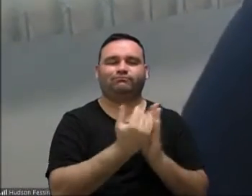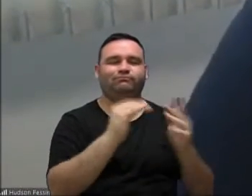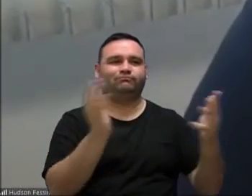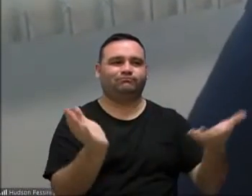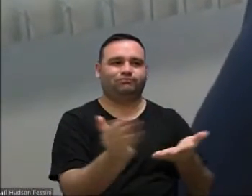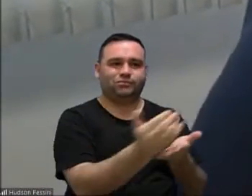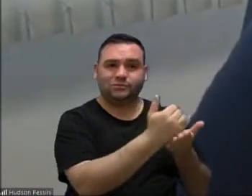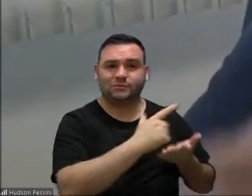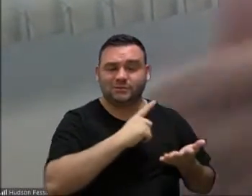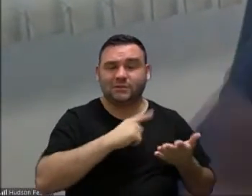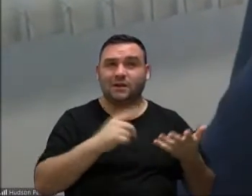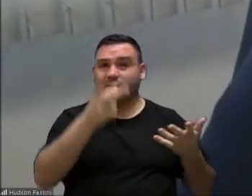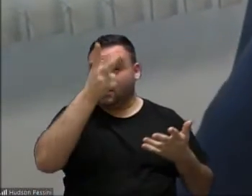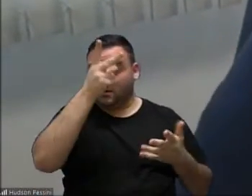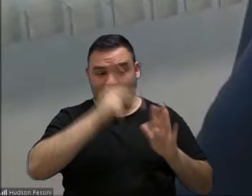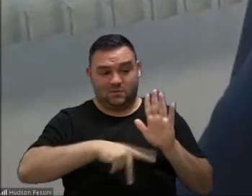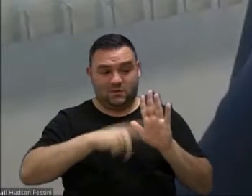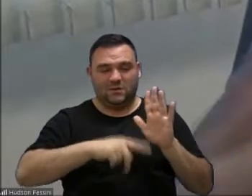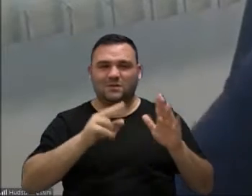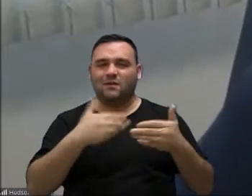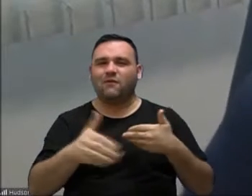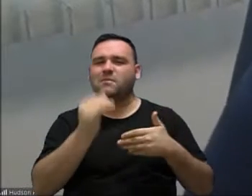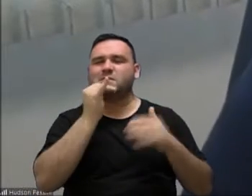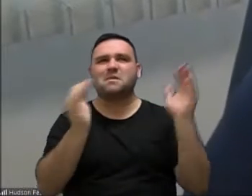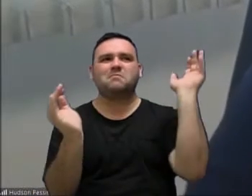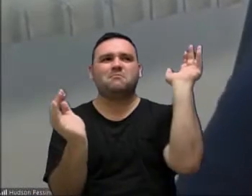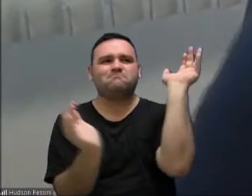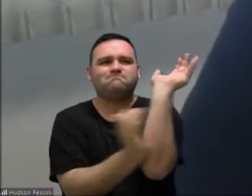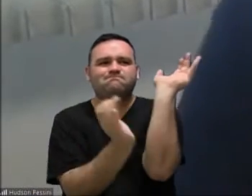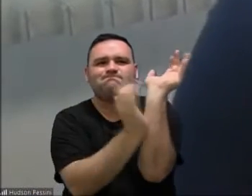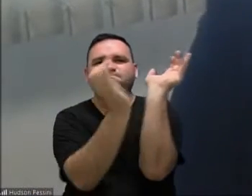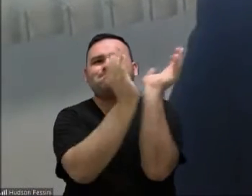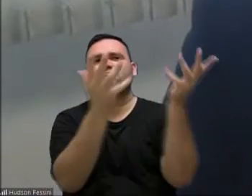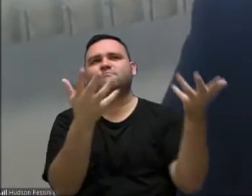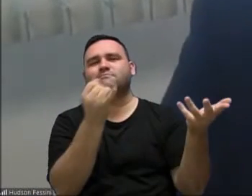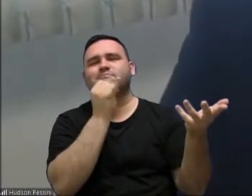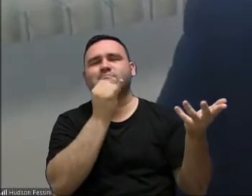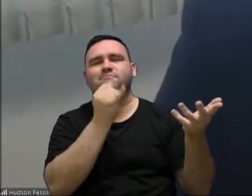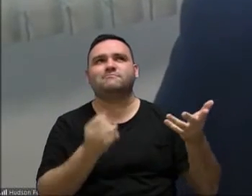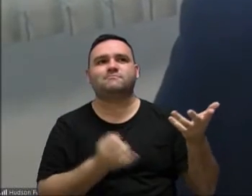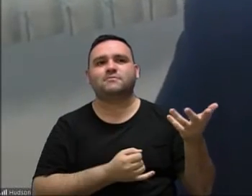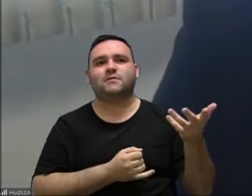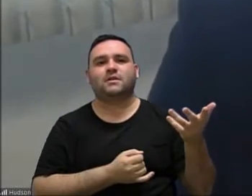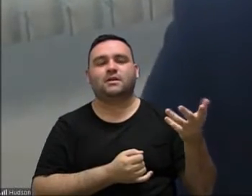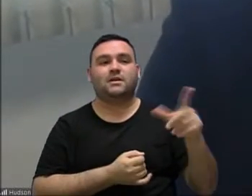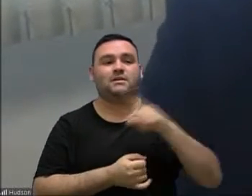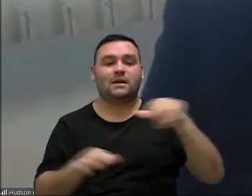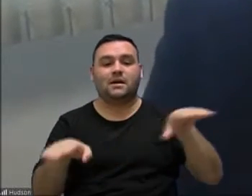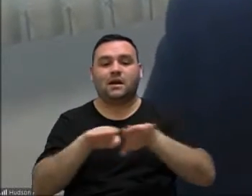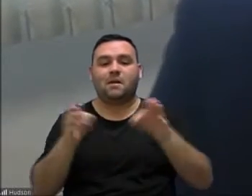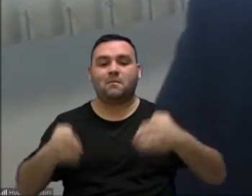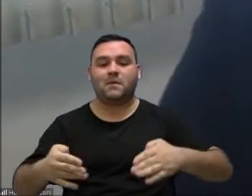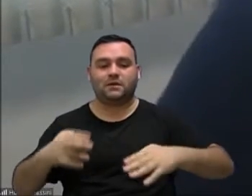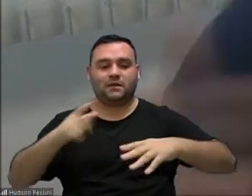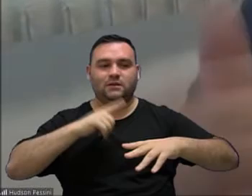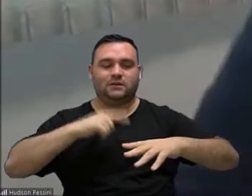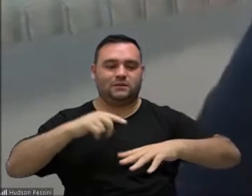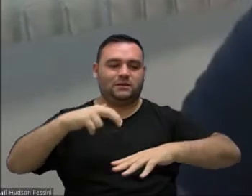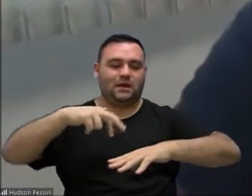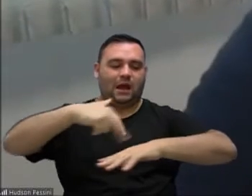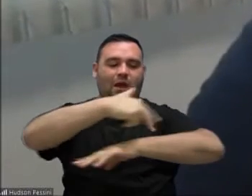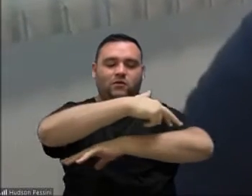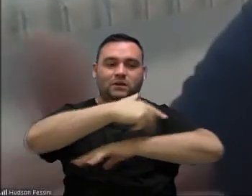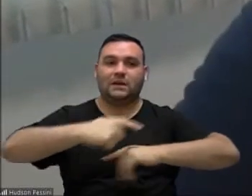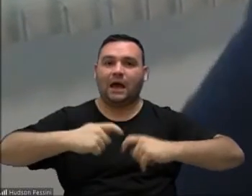lá no executivo que vai desburocratizar por exemplo a colocação de mesinhas nas calçadas que